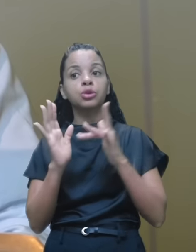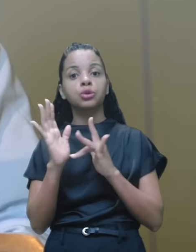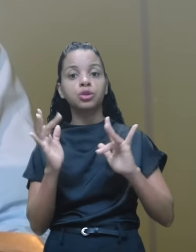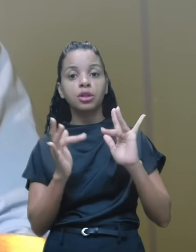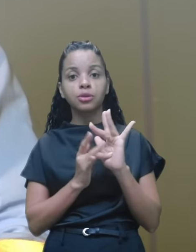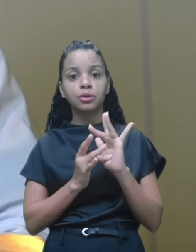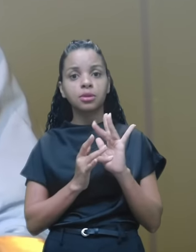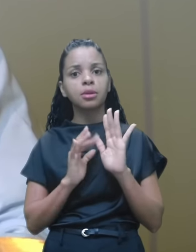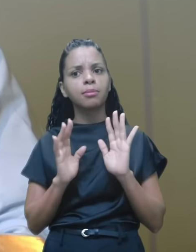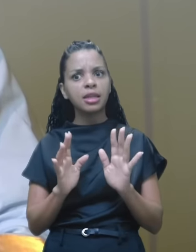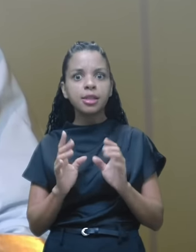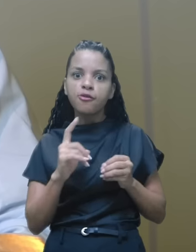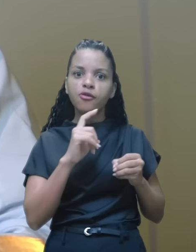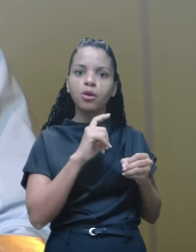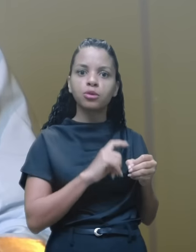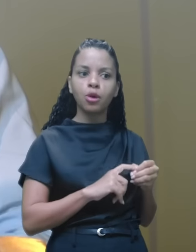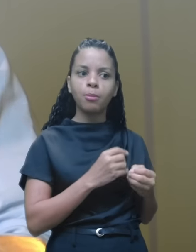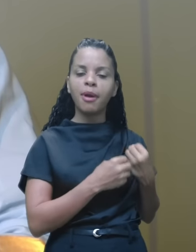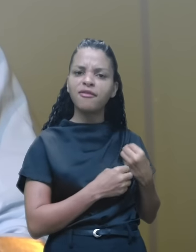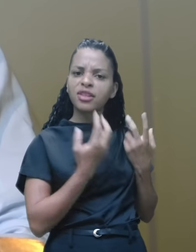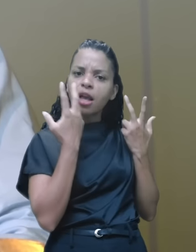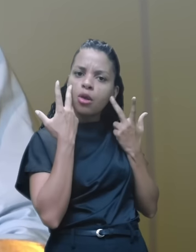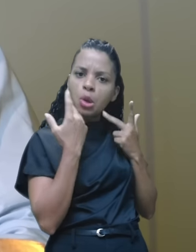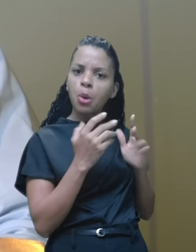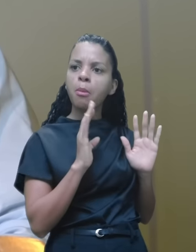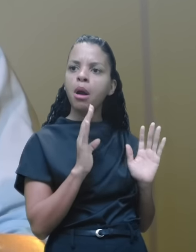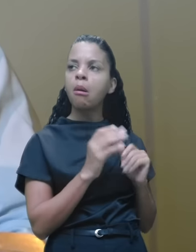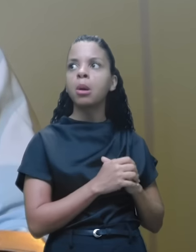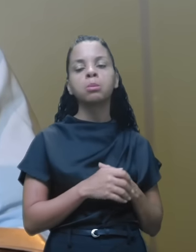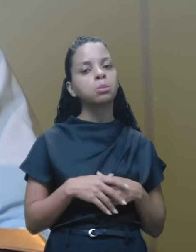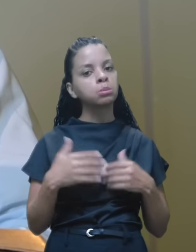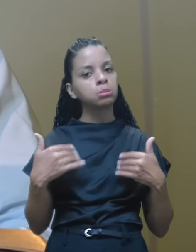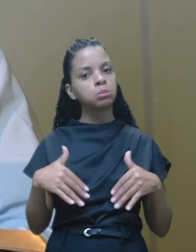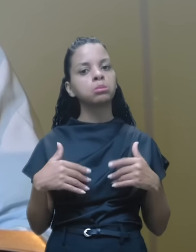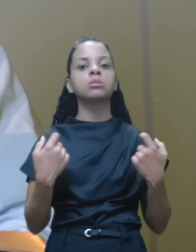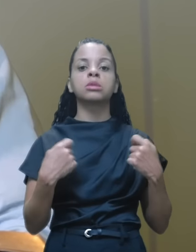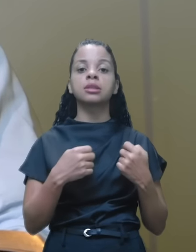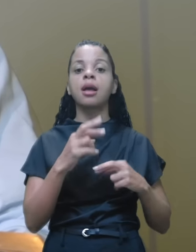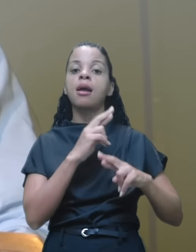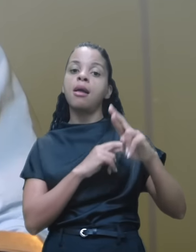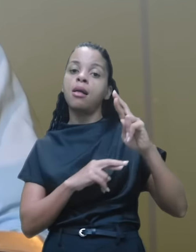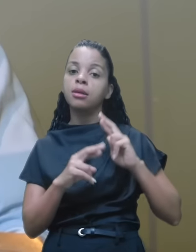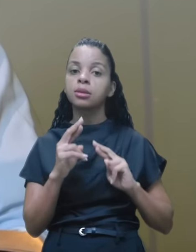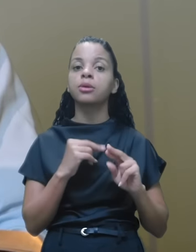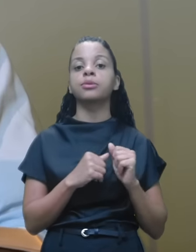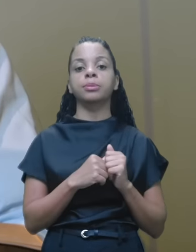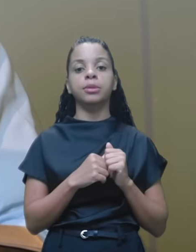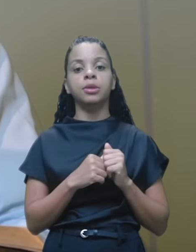voltaram para suas atividades comuns. É uma questão de relacionamento, de